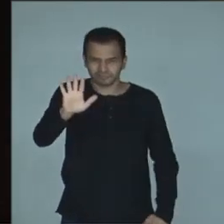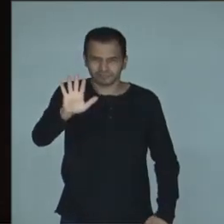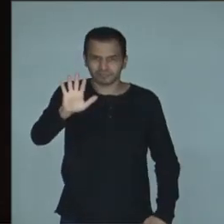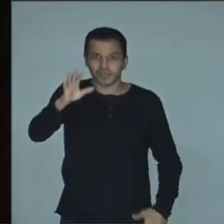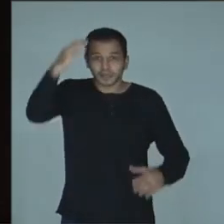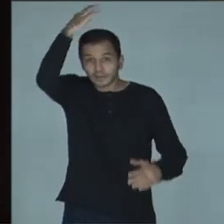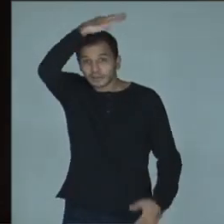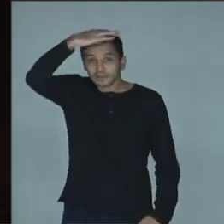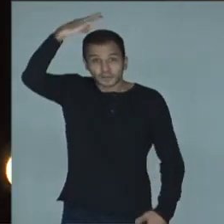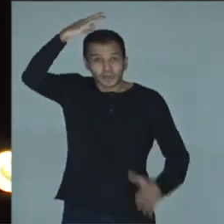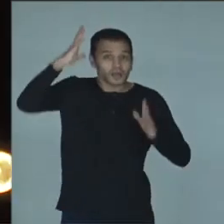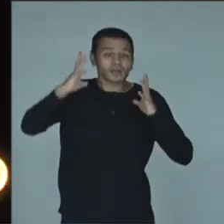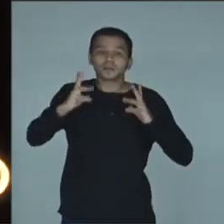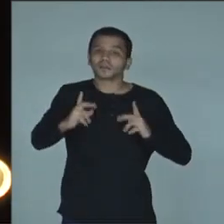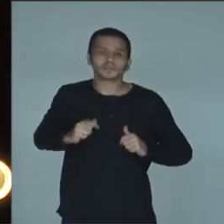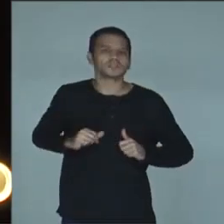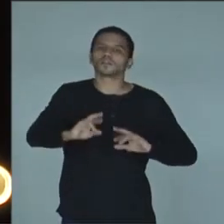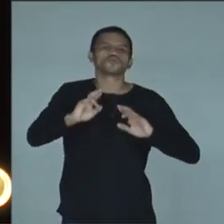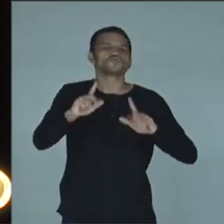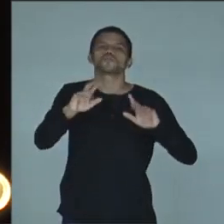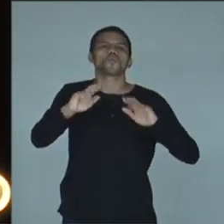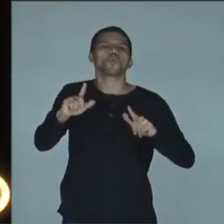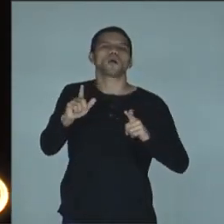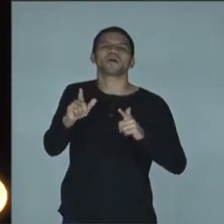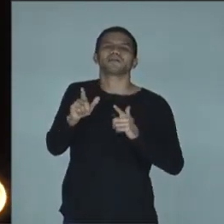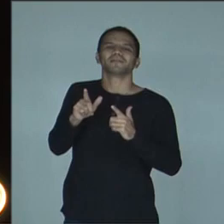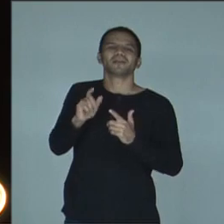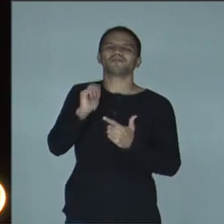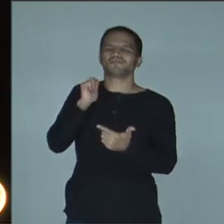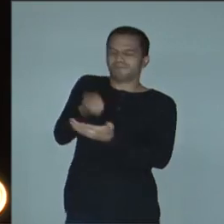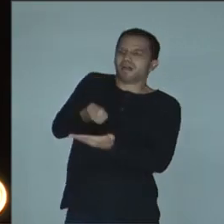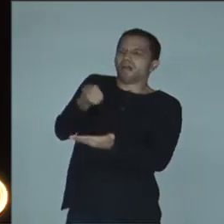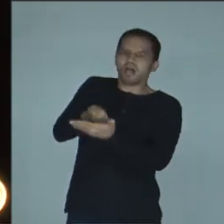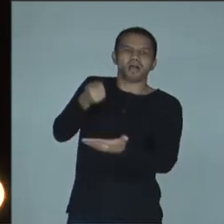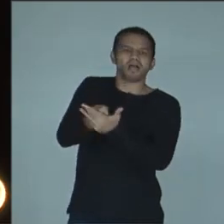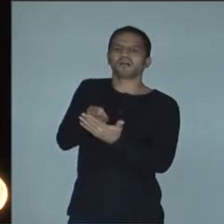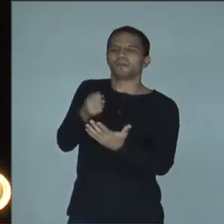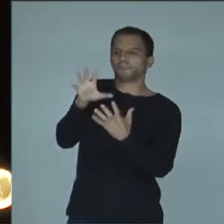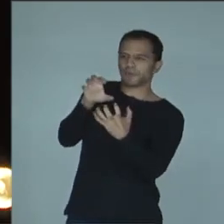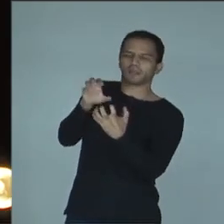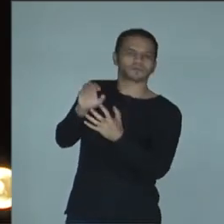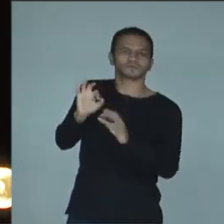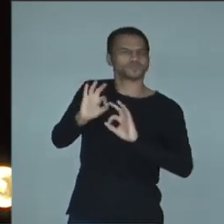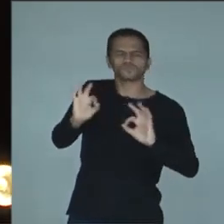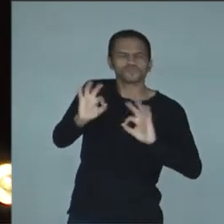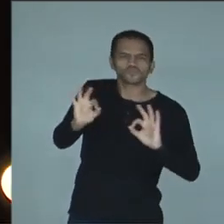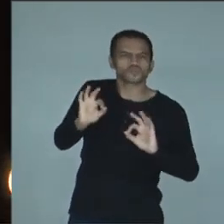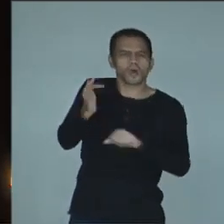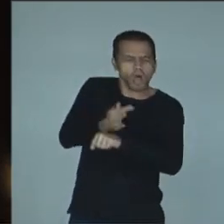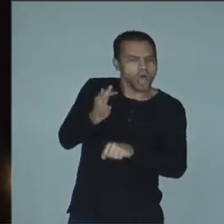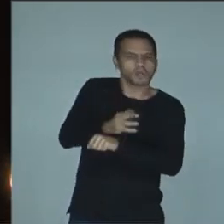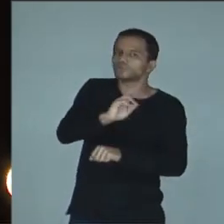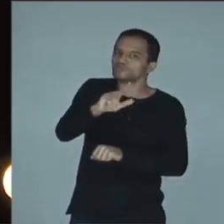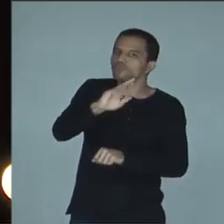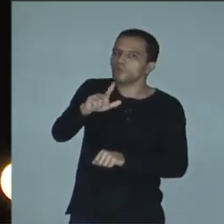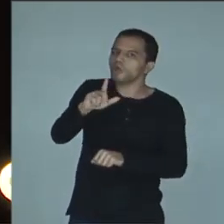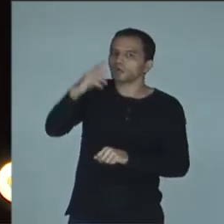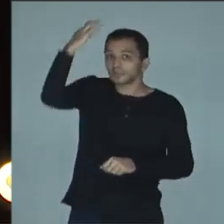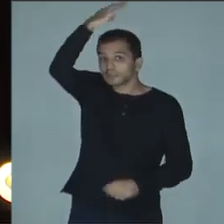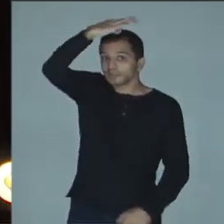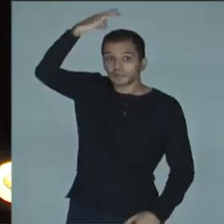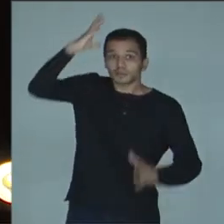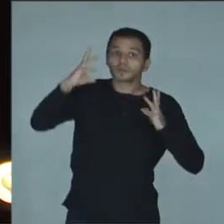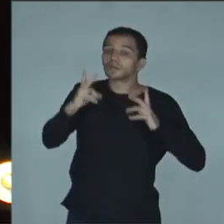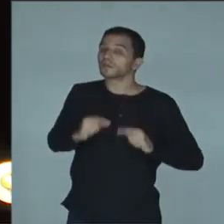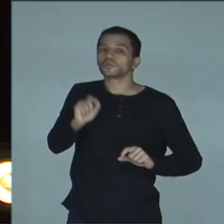a santidade não é a lutar contra o pecado tá passando então não entendi como é que é santidade